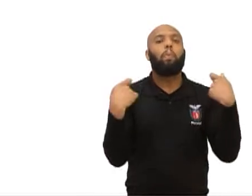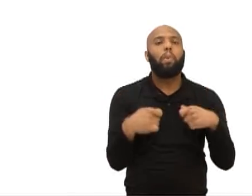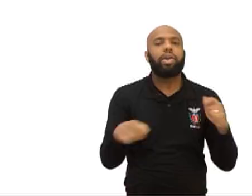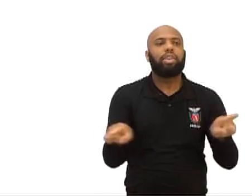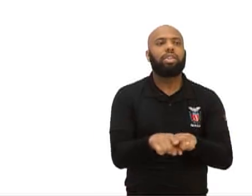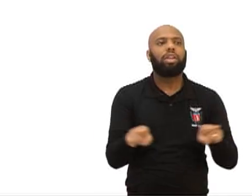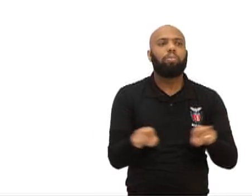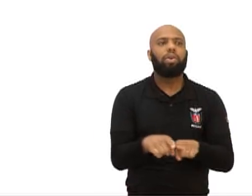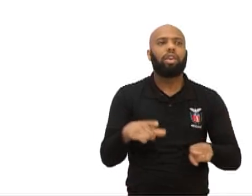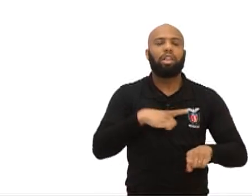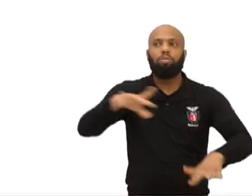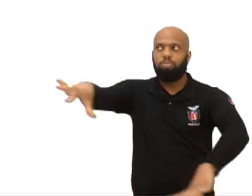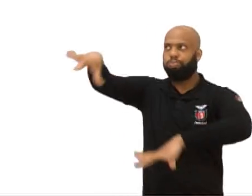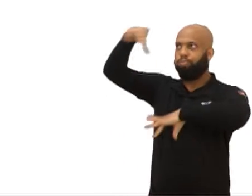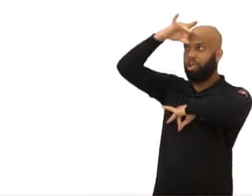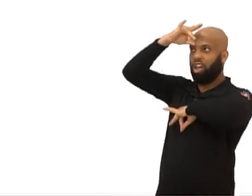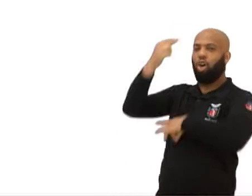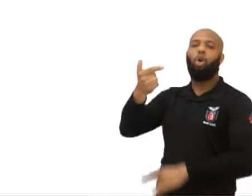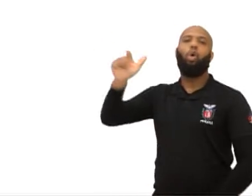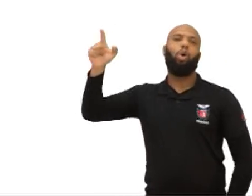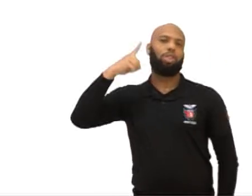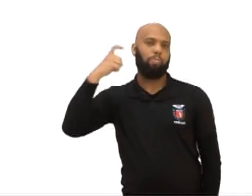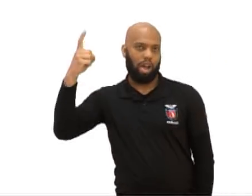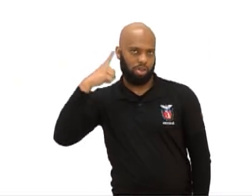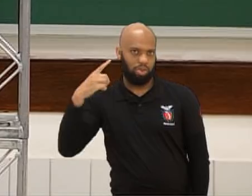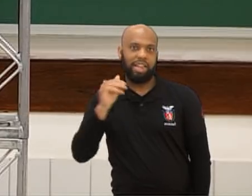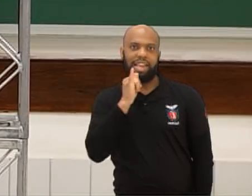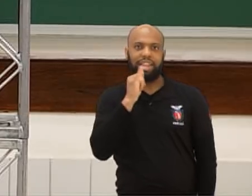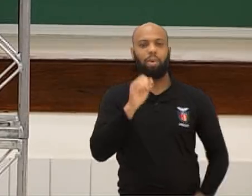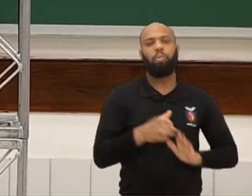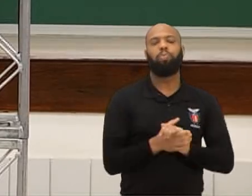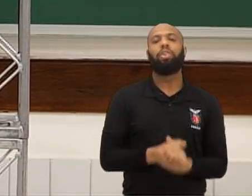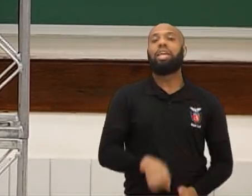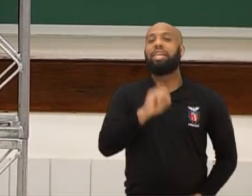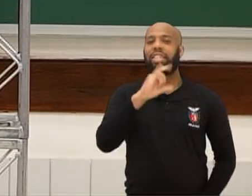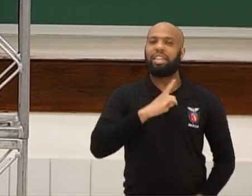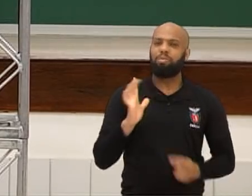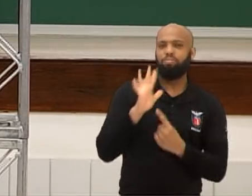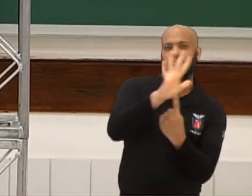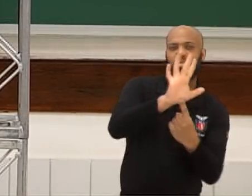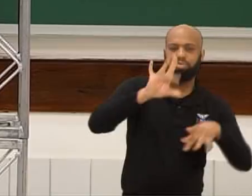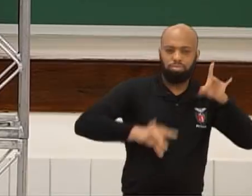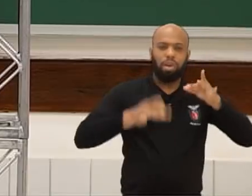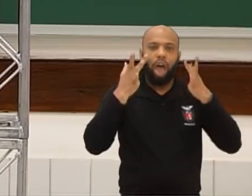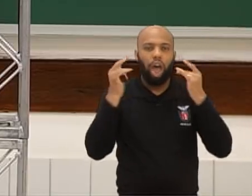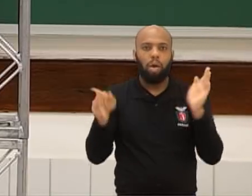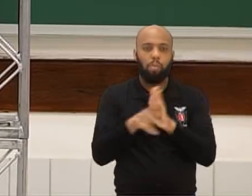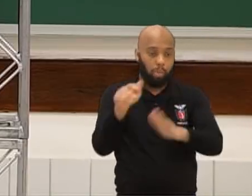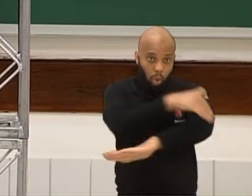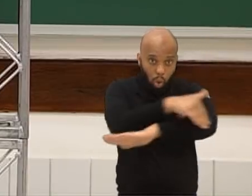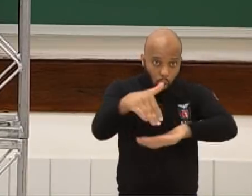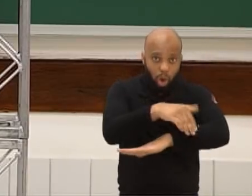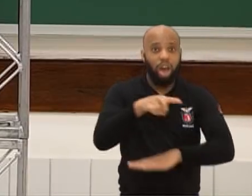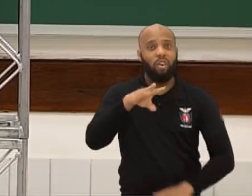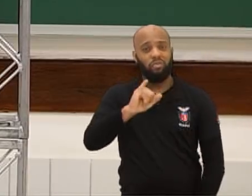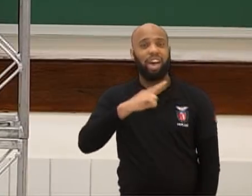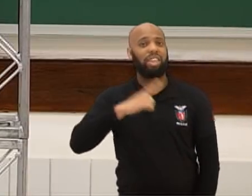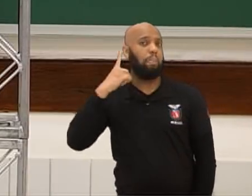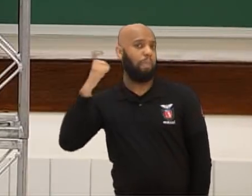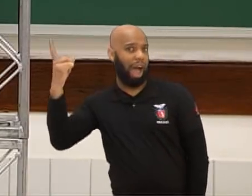Necessidade de incorporar sons externos, principalmente se a apresentação teatral acontecer na rua. Vão